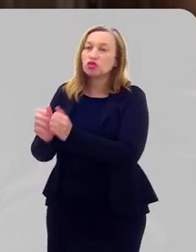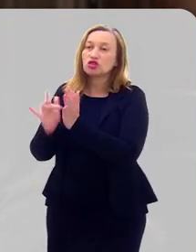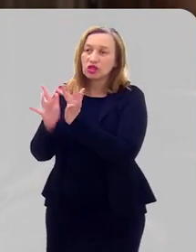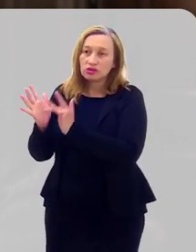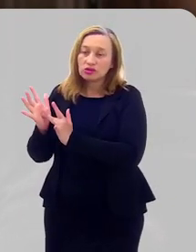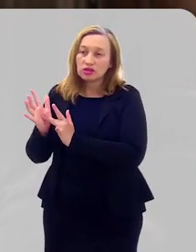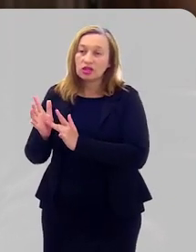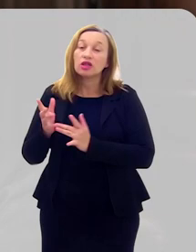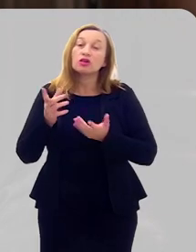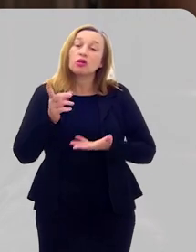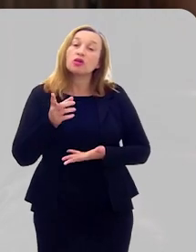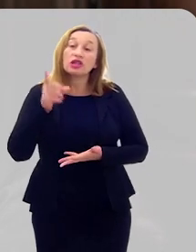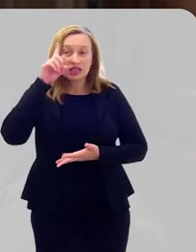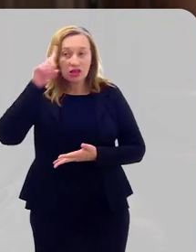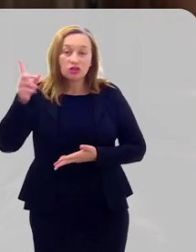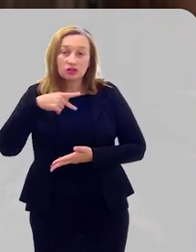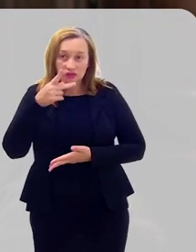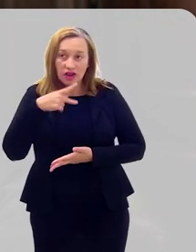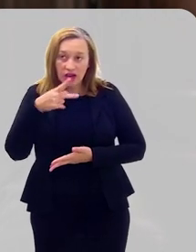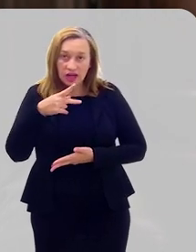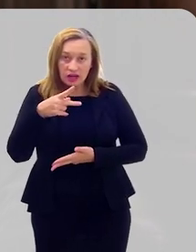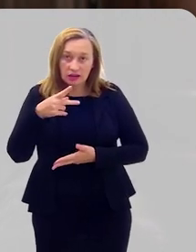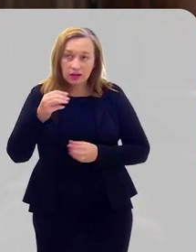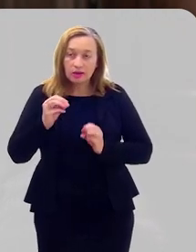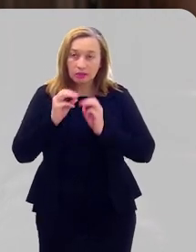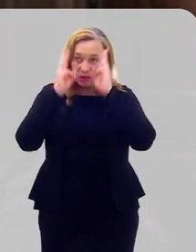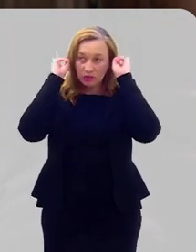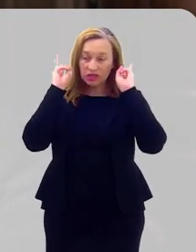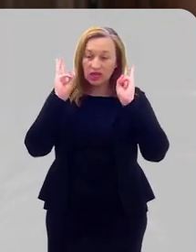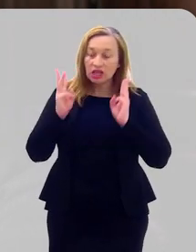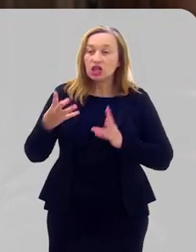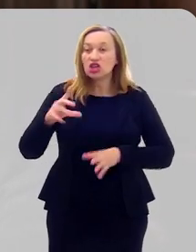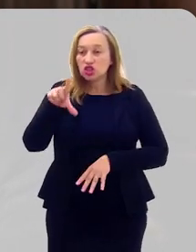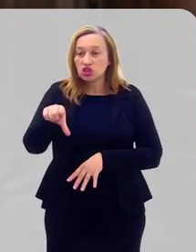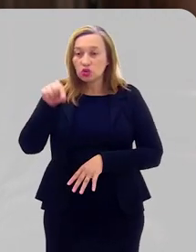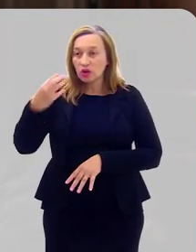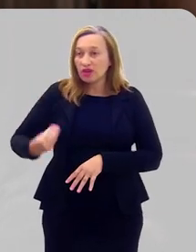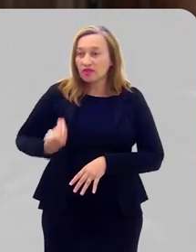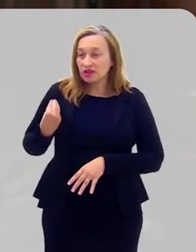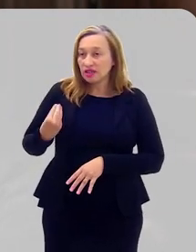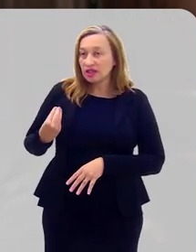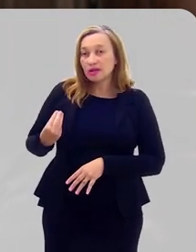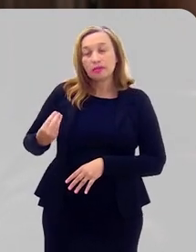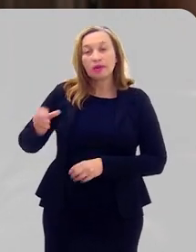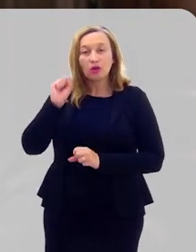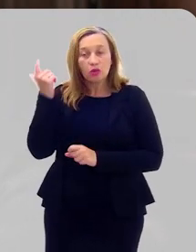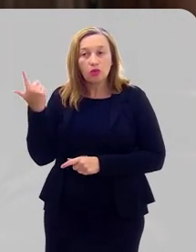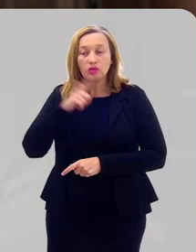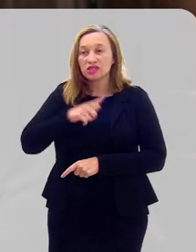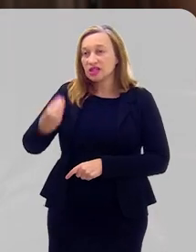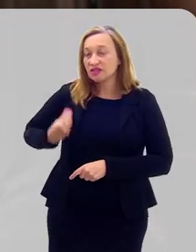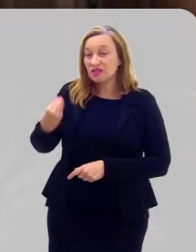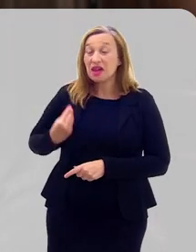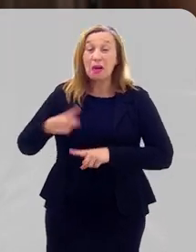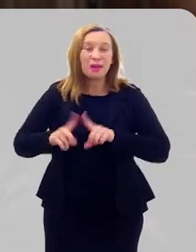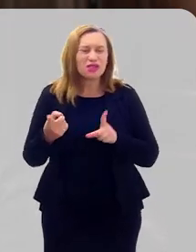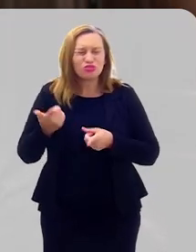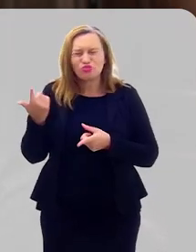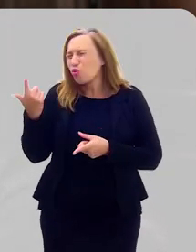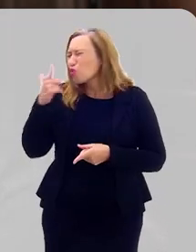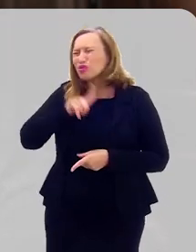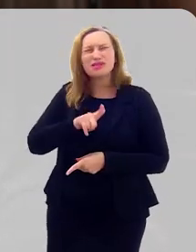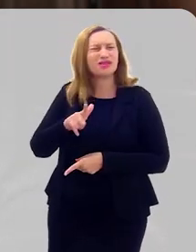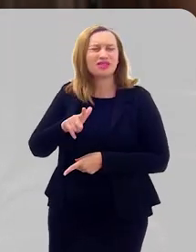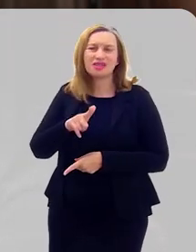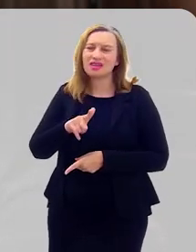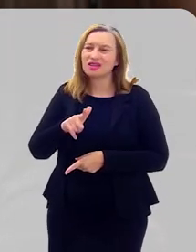Não é isso que Deus fala para Moisés falar para o povo? É verdade. Escolha a vida para que possa viver. Meu Deus. Mas eu não consegui entender isso porque a revolta era